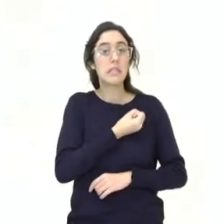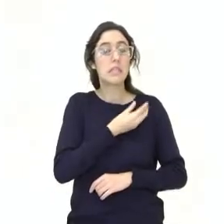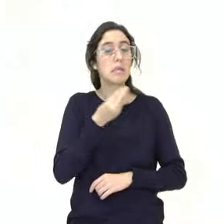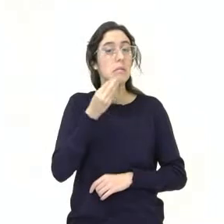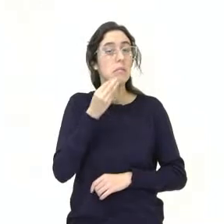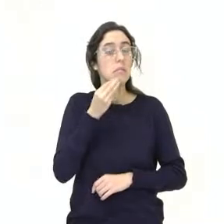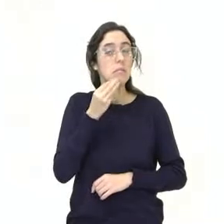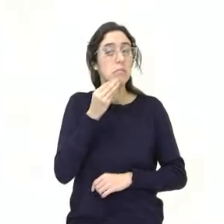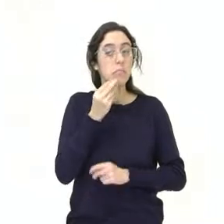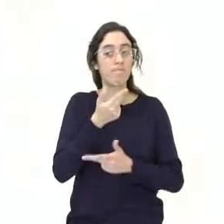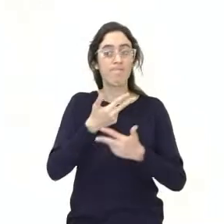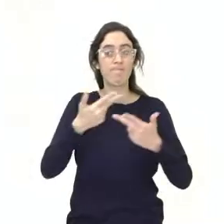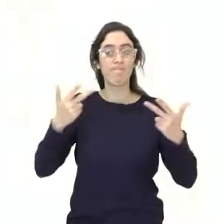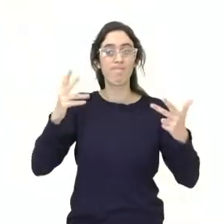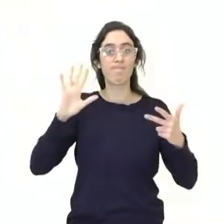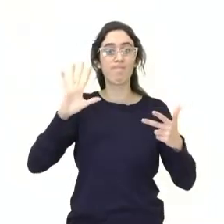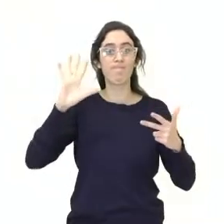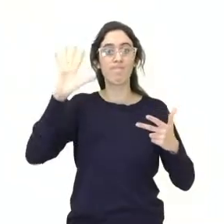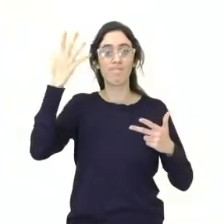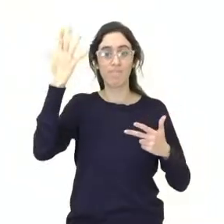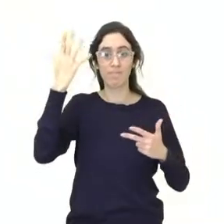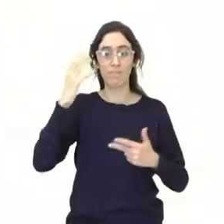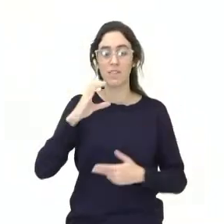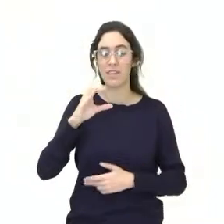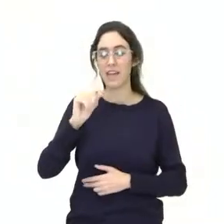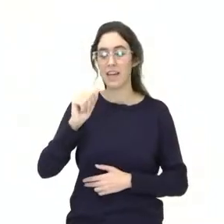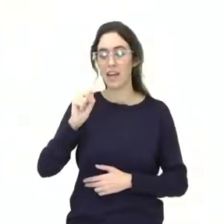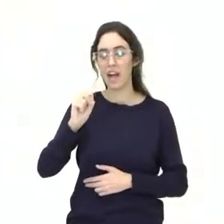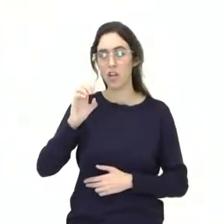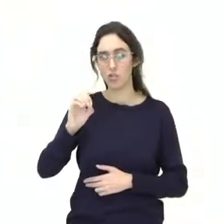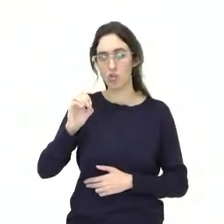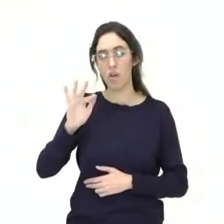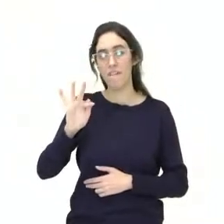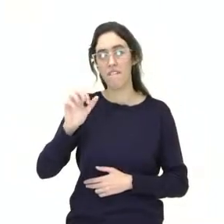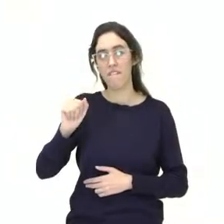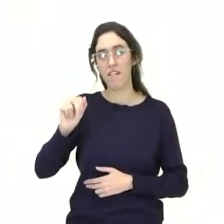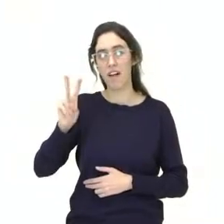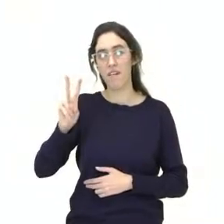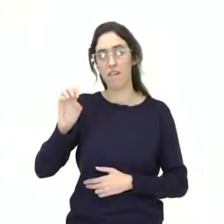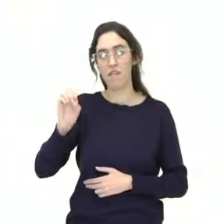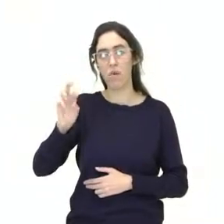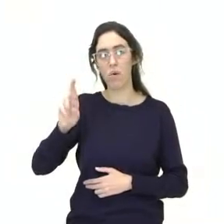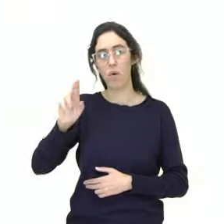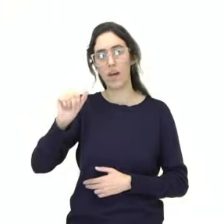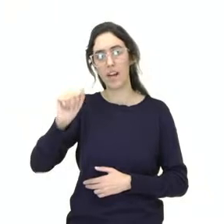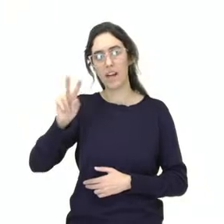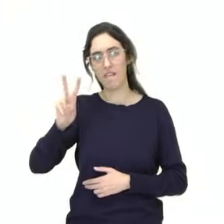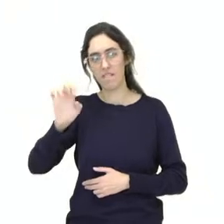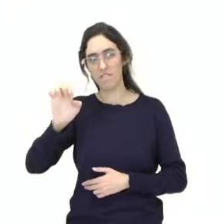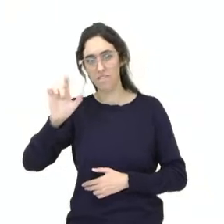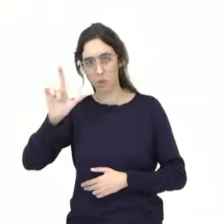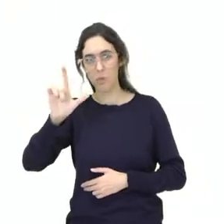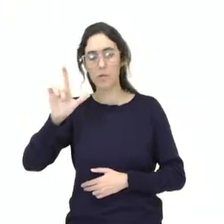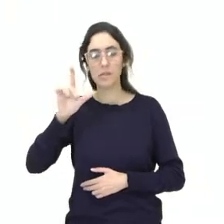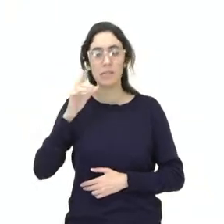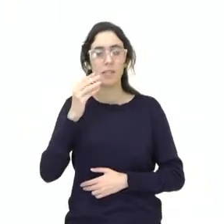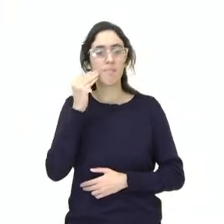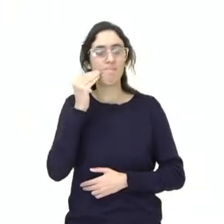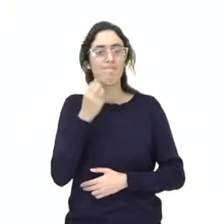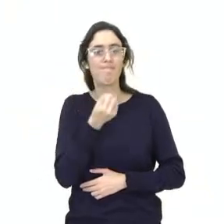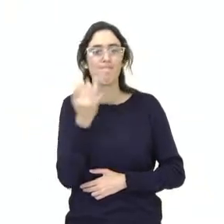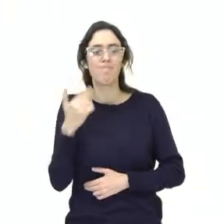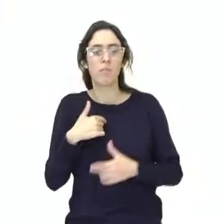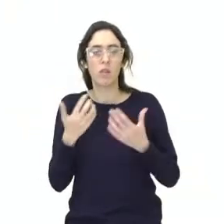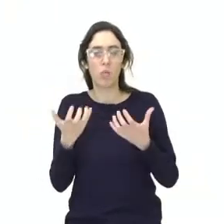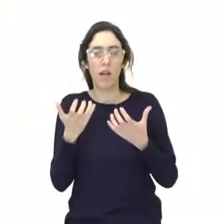evento aleatório, isso a gente chama de casos favoráveis, e todos os resultados possíveis, que a gente chama